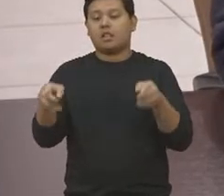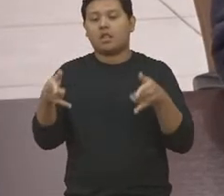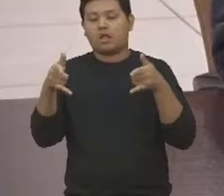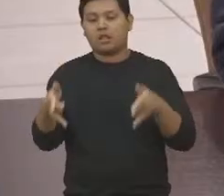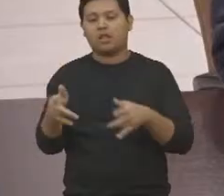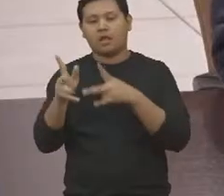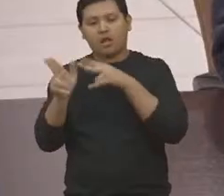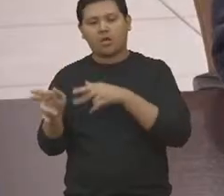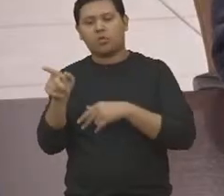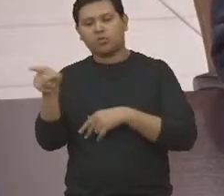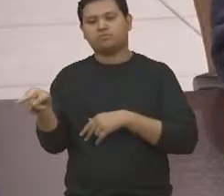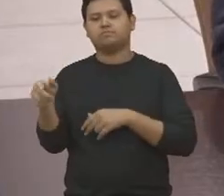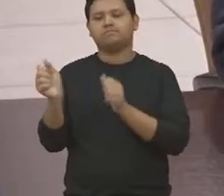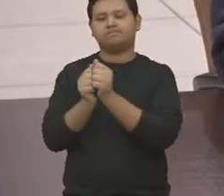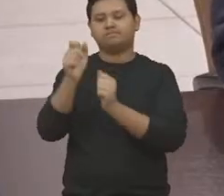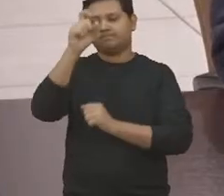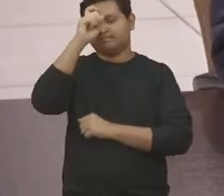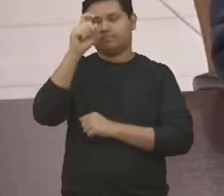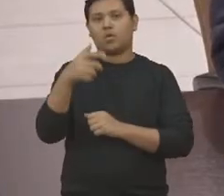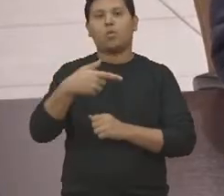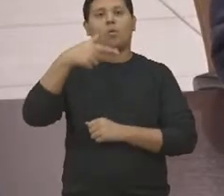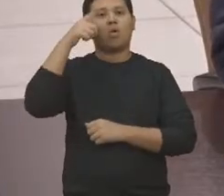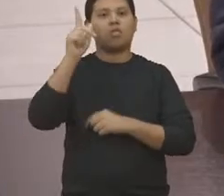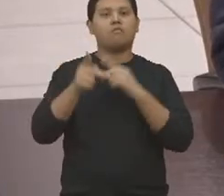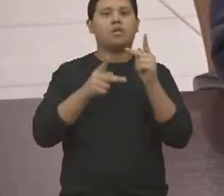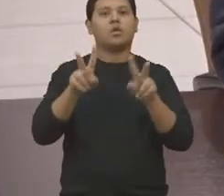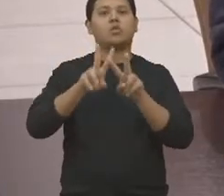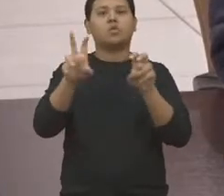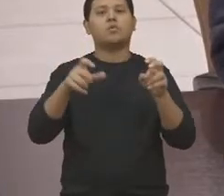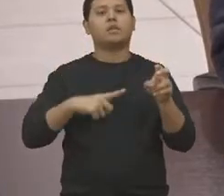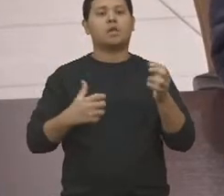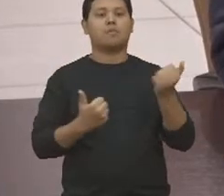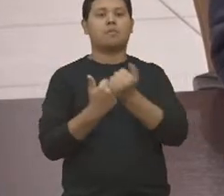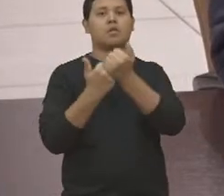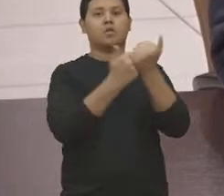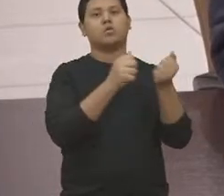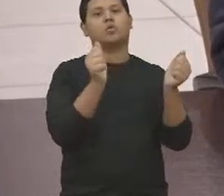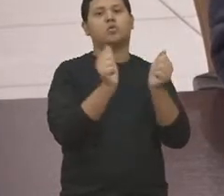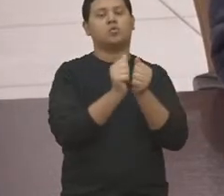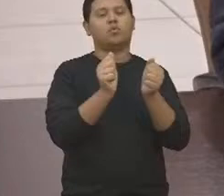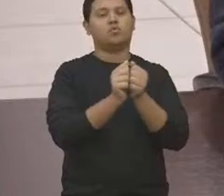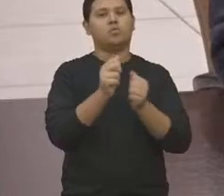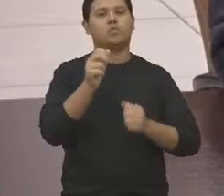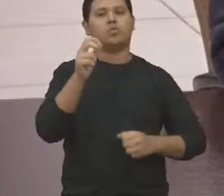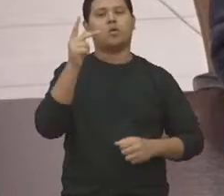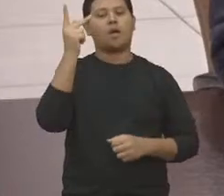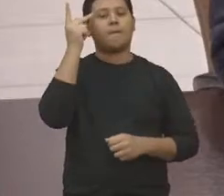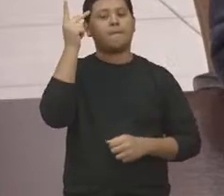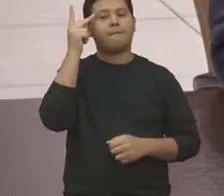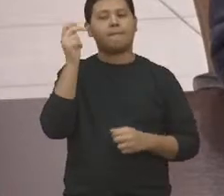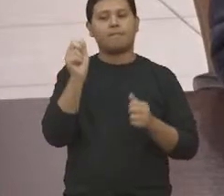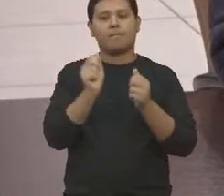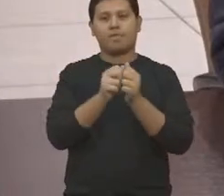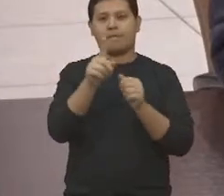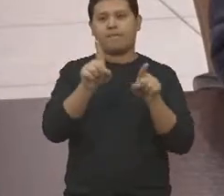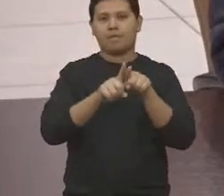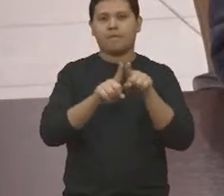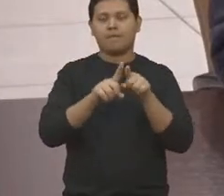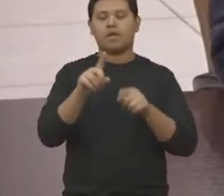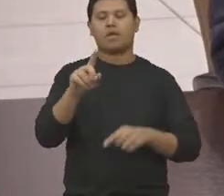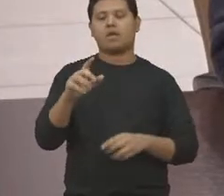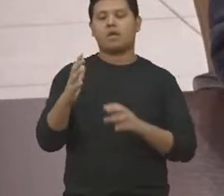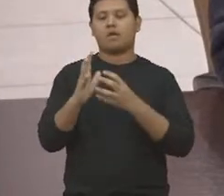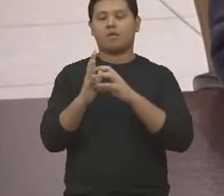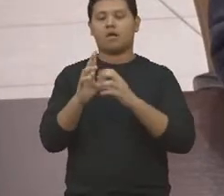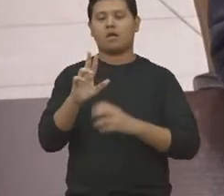Câmara de falar da parceria com o governo do Estado de São Paulo, porque o prefeito Celso tem buscado, junto com o doutor Eleuso, também do